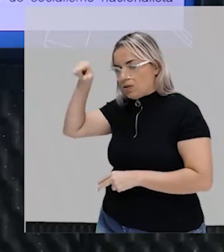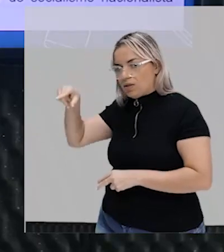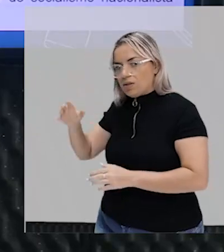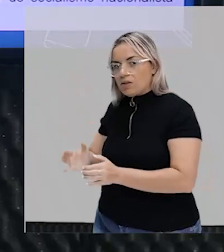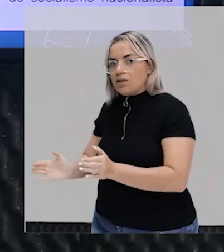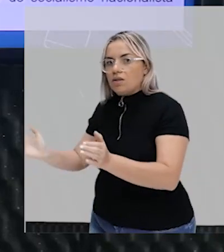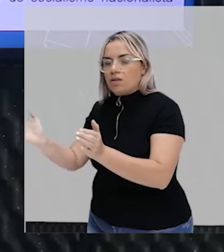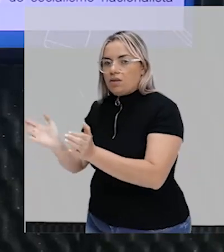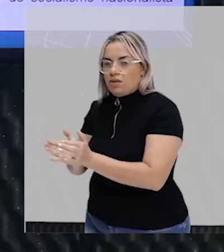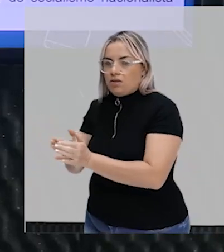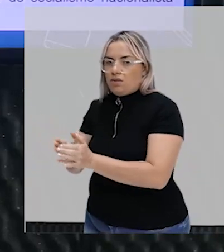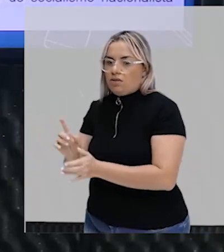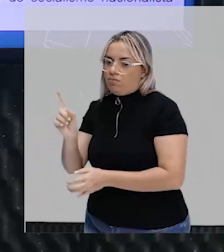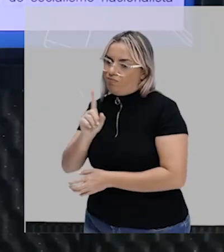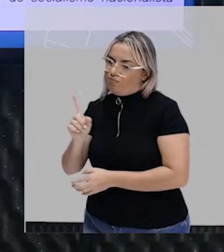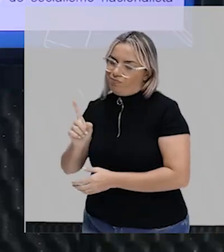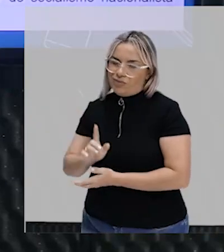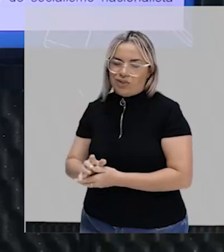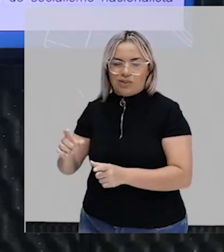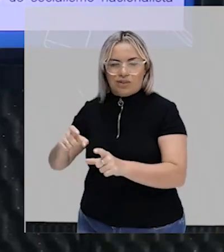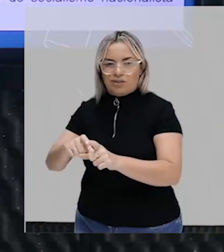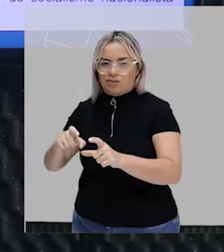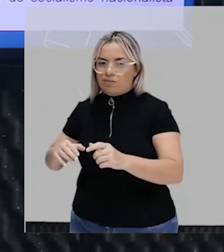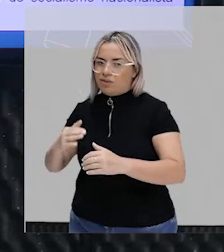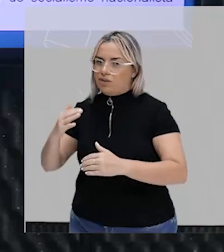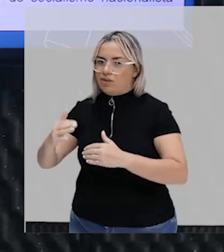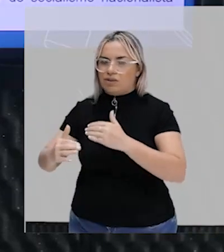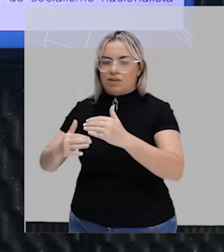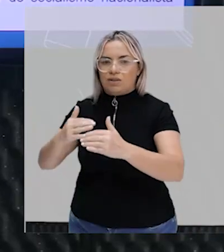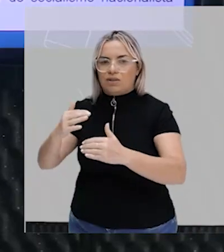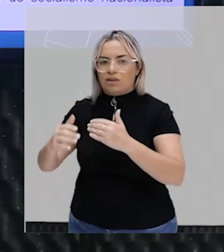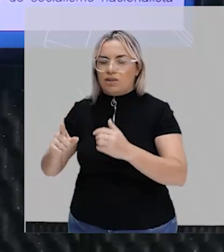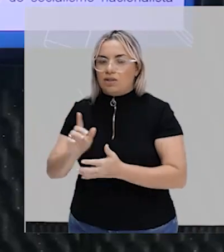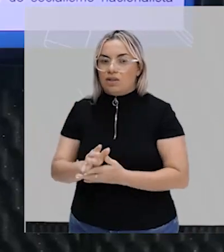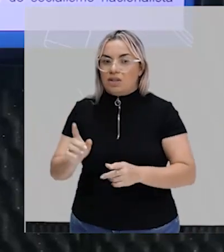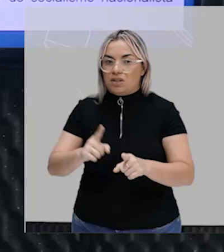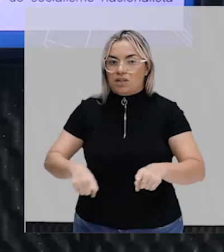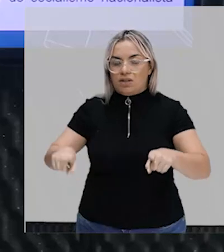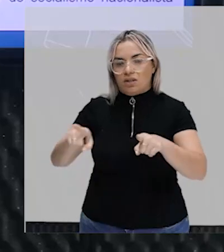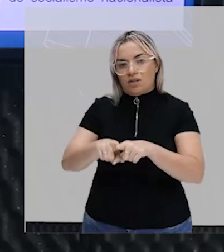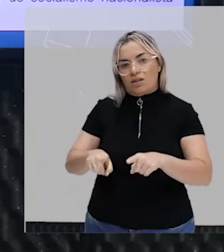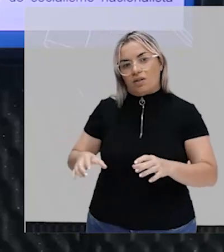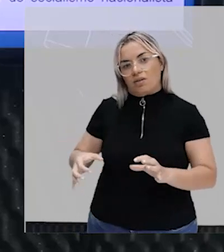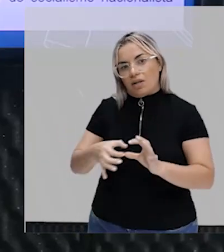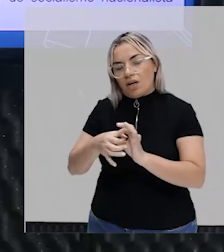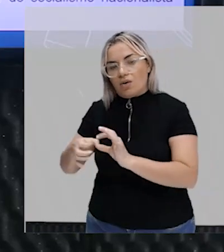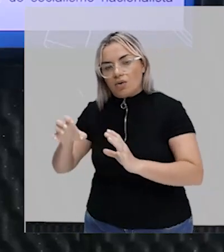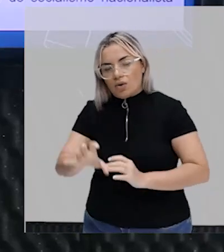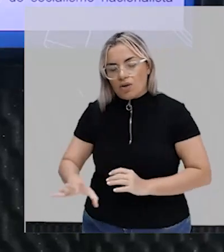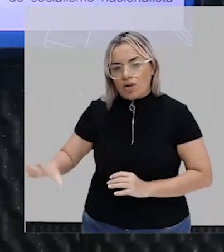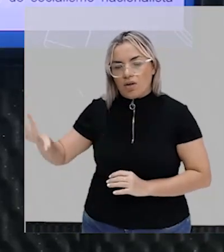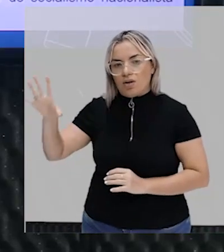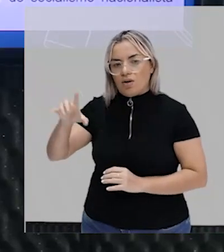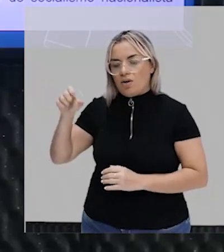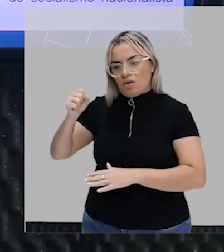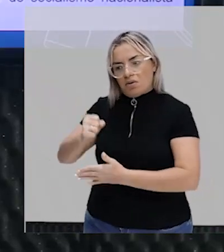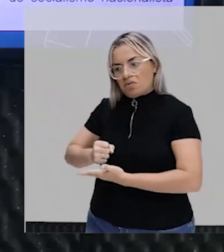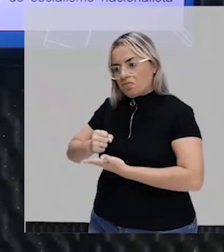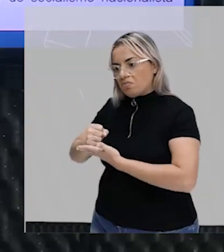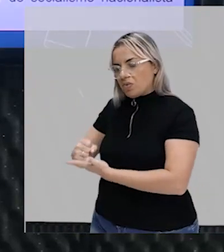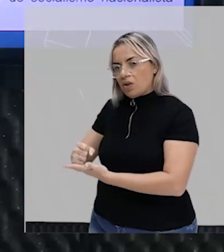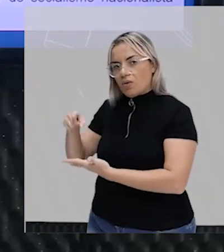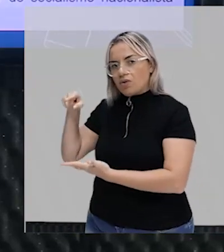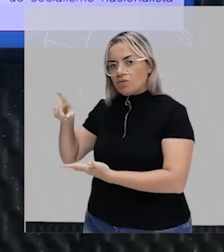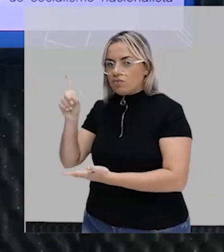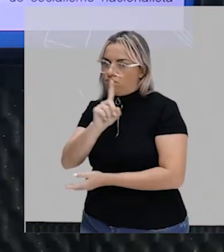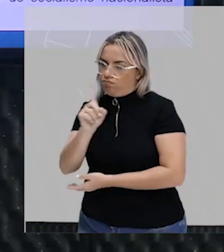essa independência em curso. E a União Europeia também não está dizendo, ó, vai lá que a gente apoia vocês. A União Europeia não se manifestou em relação a isso, tá? E a letra